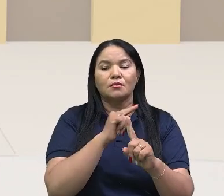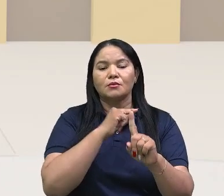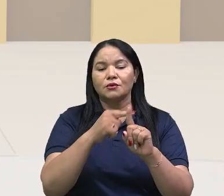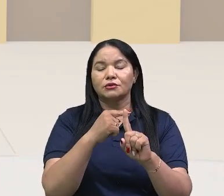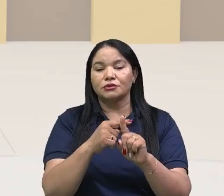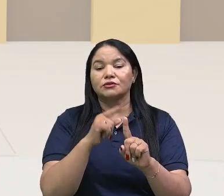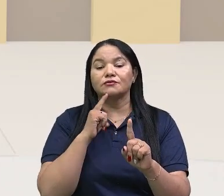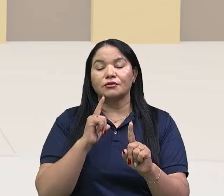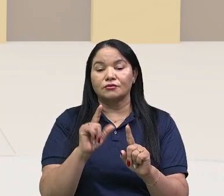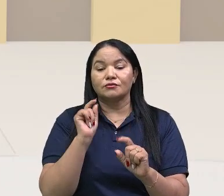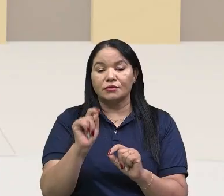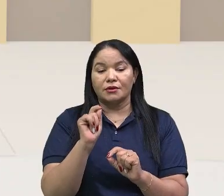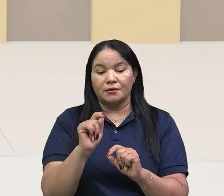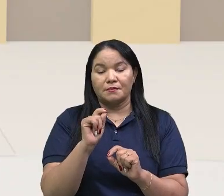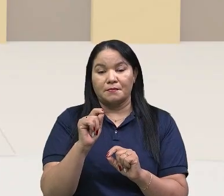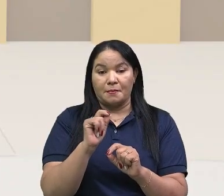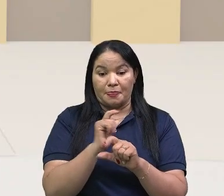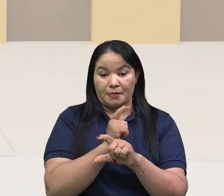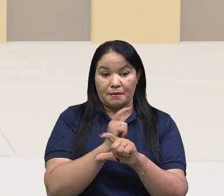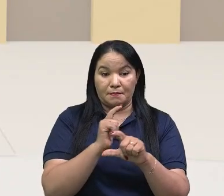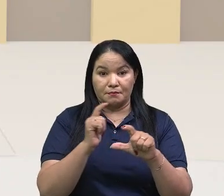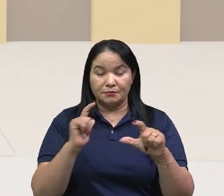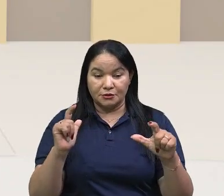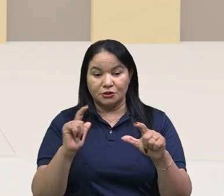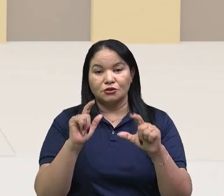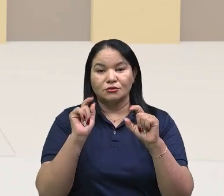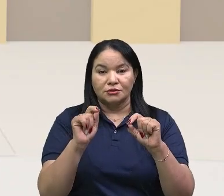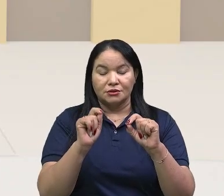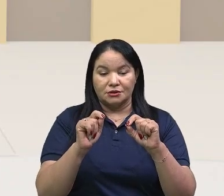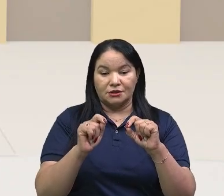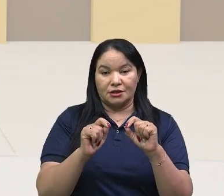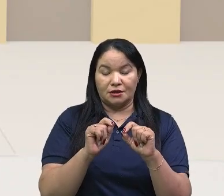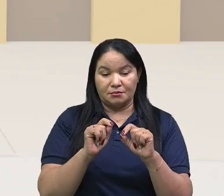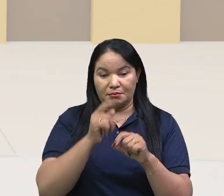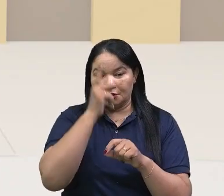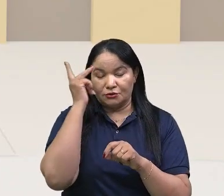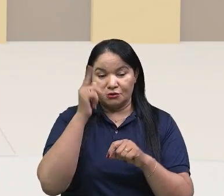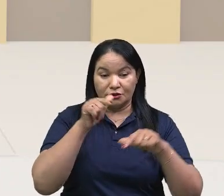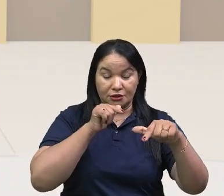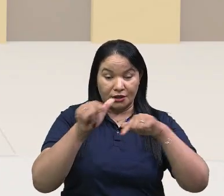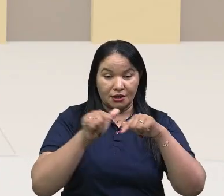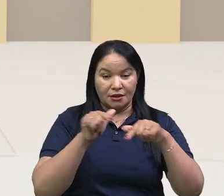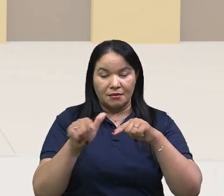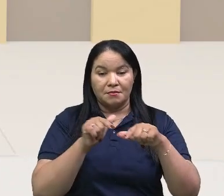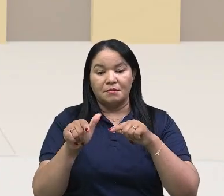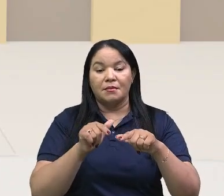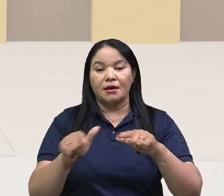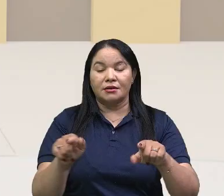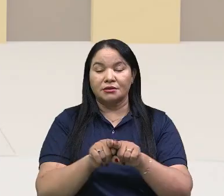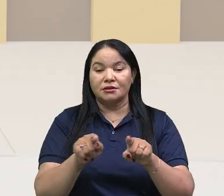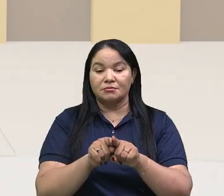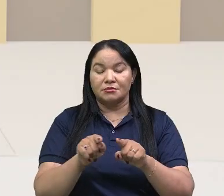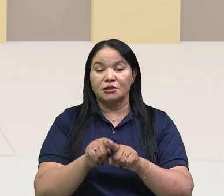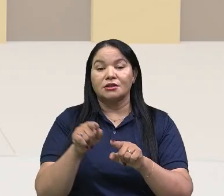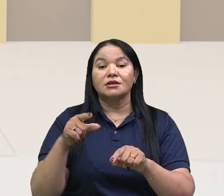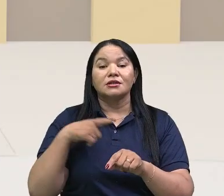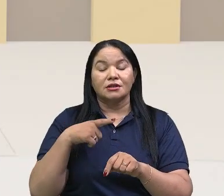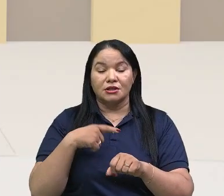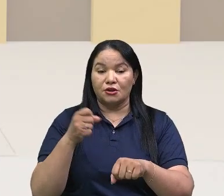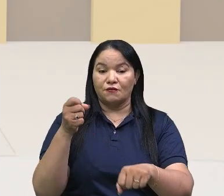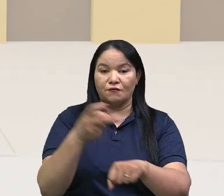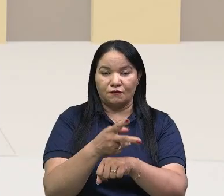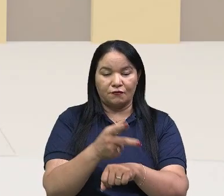vai ser o quê? A ampliação da mão de obra, né? Onde a ocupação ali de vagas de